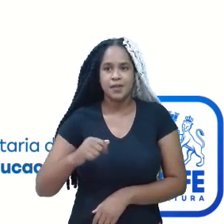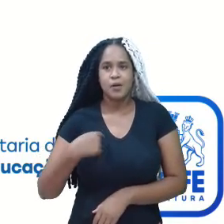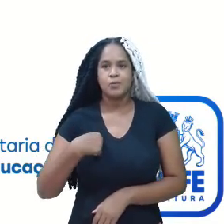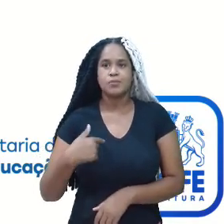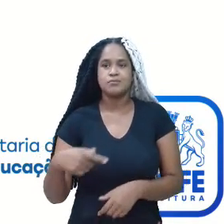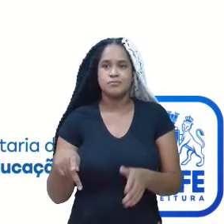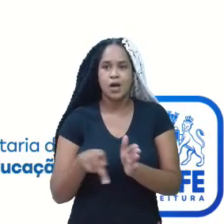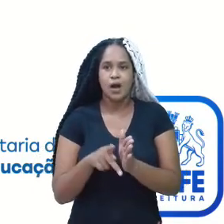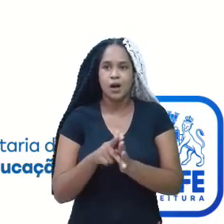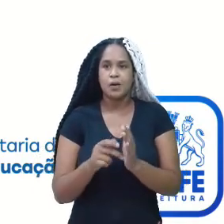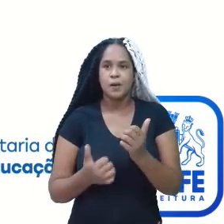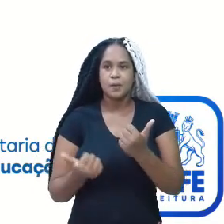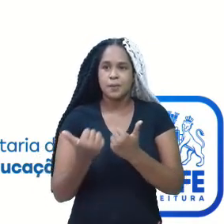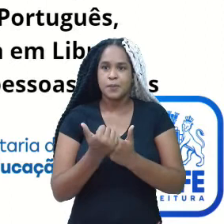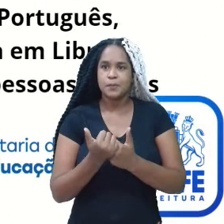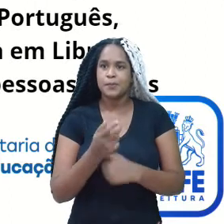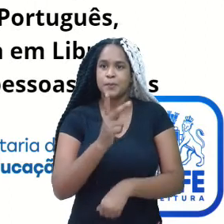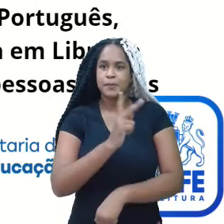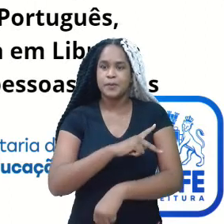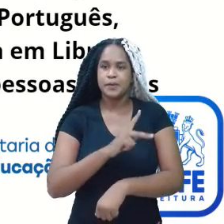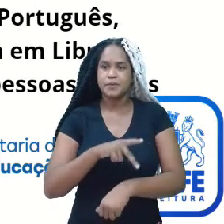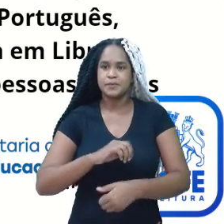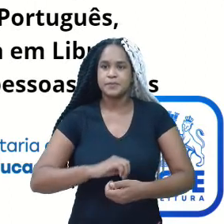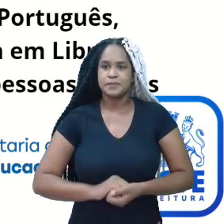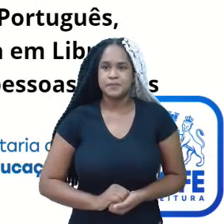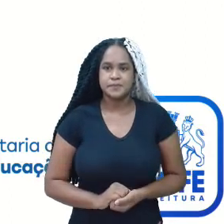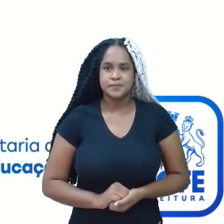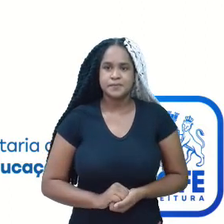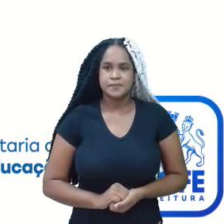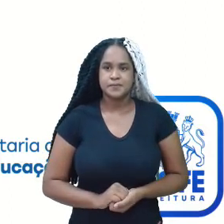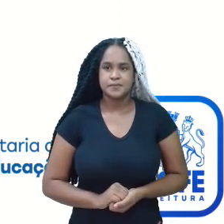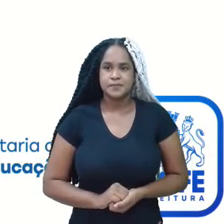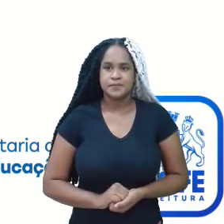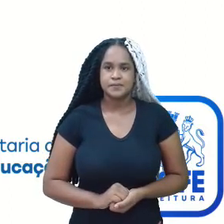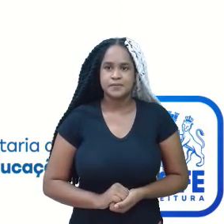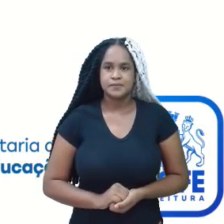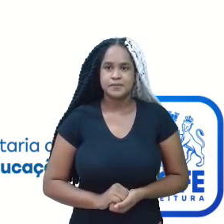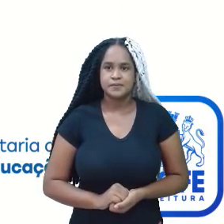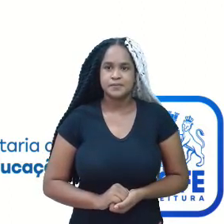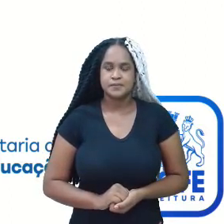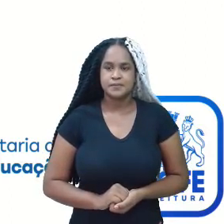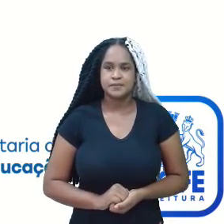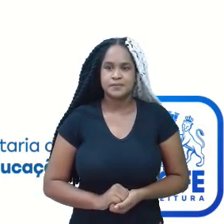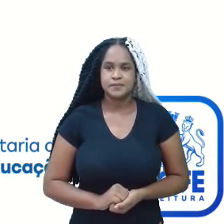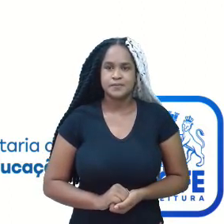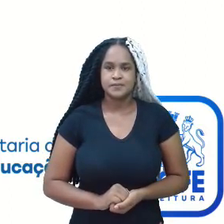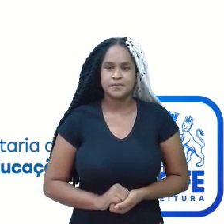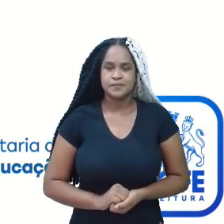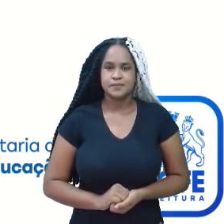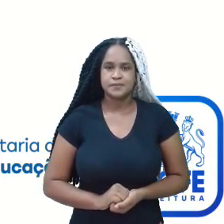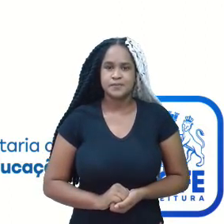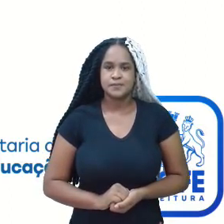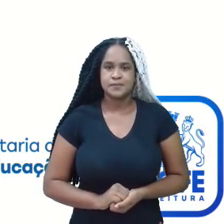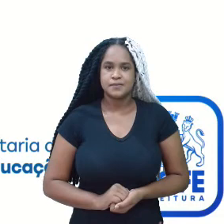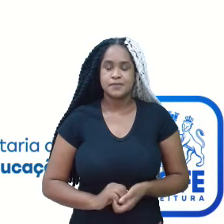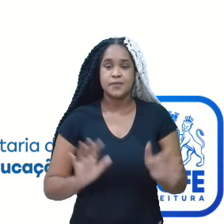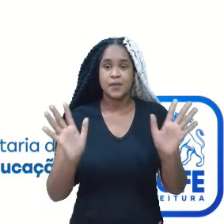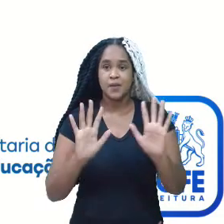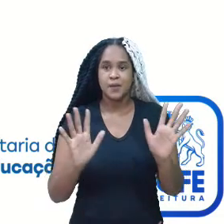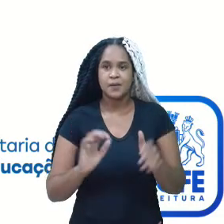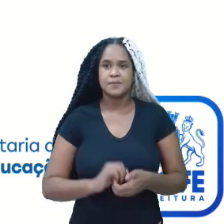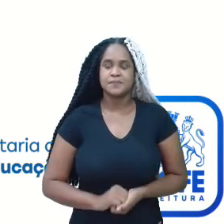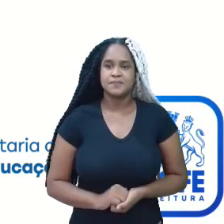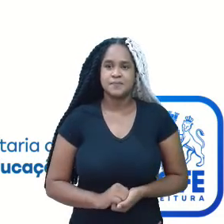arte educador do Colégio Uni... Quando pensamos em... Olá, gente, eu sou Matheus